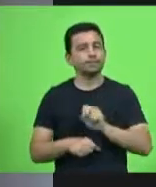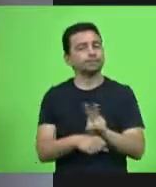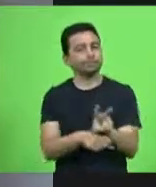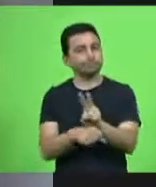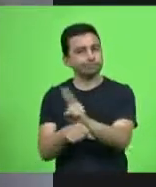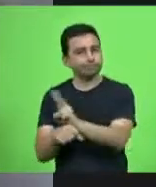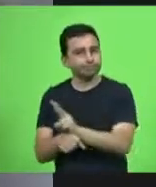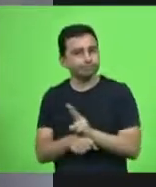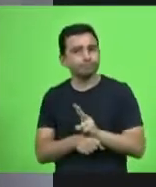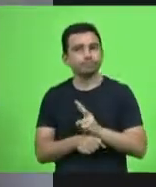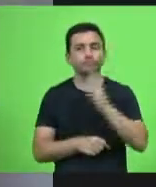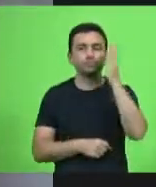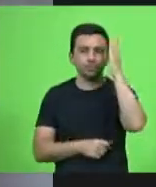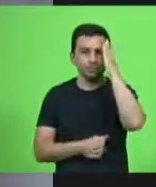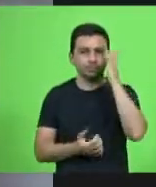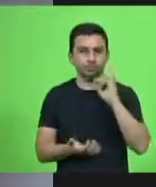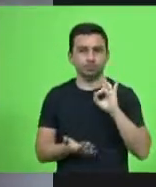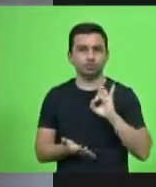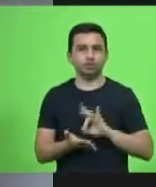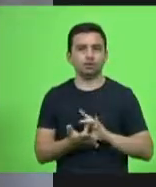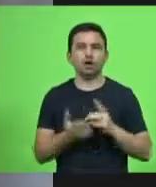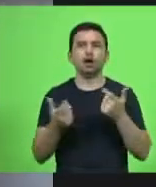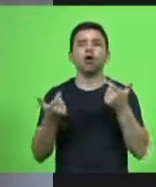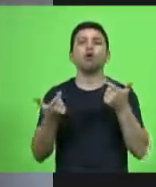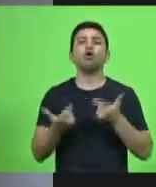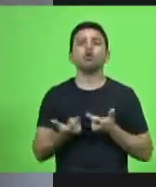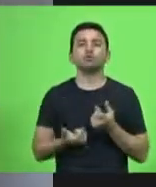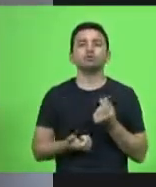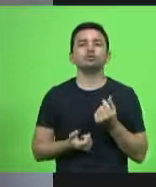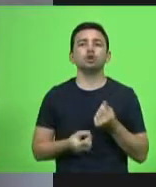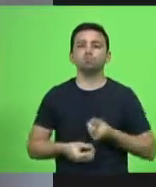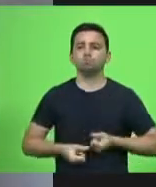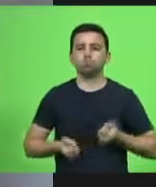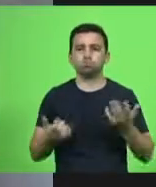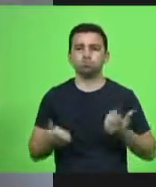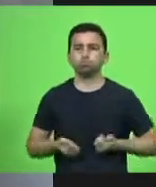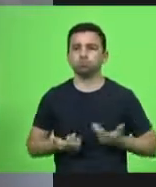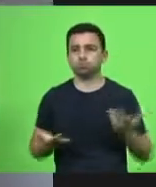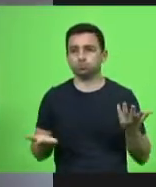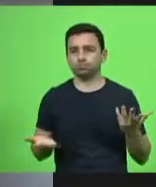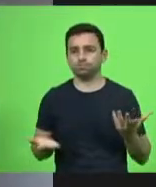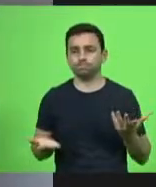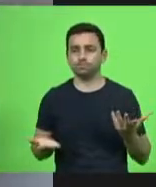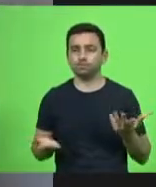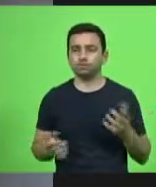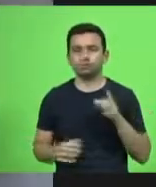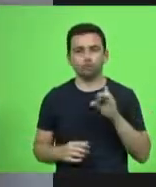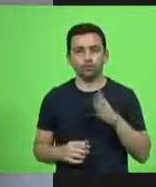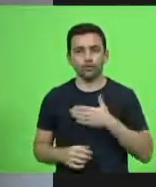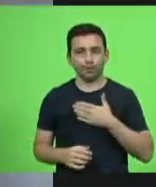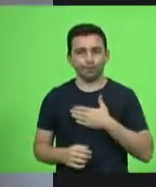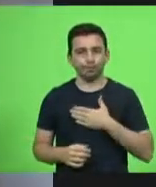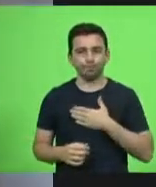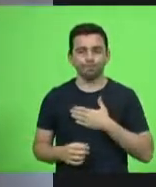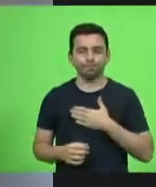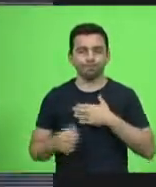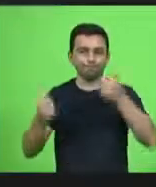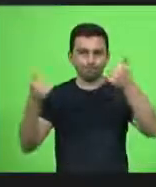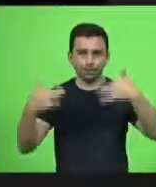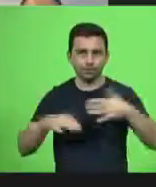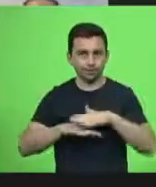de fato, deputado Ivan, aonde estão indo os recursos. Era essa minha contribuição. Muito obrigado,